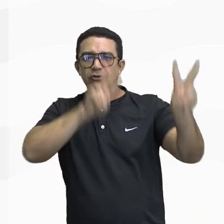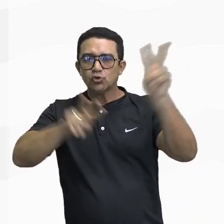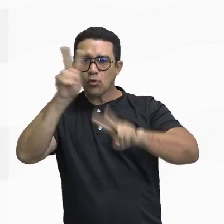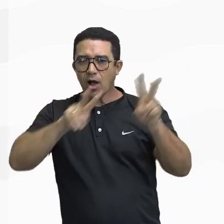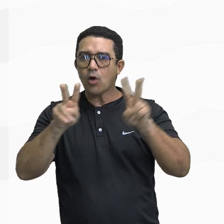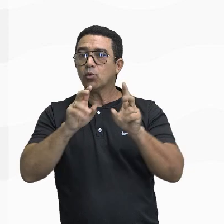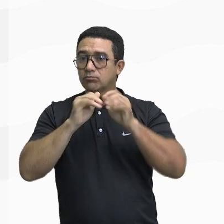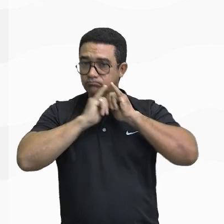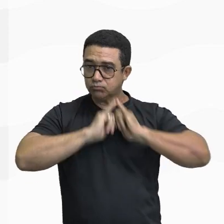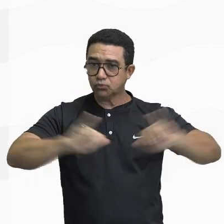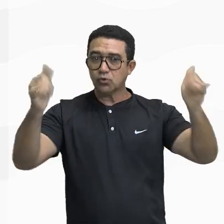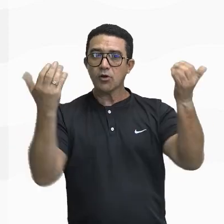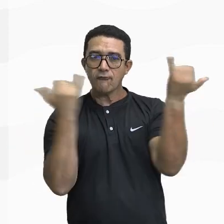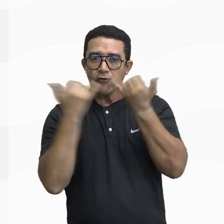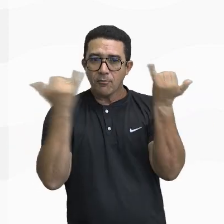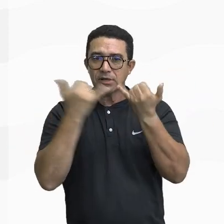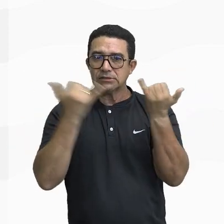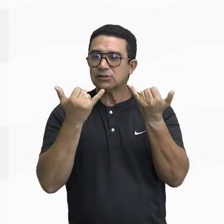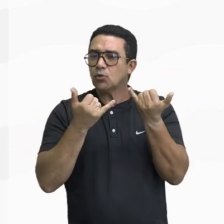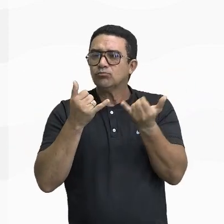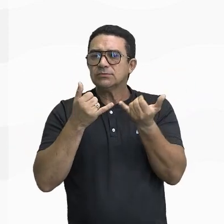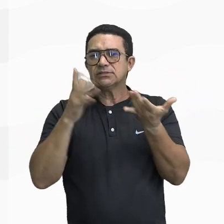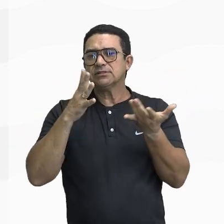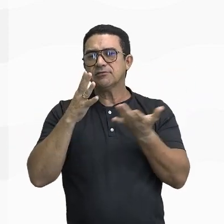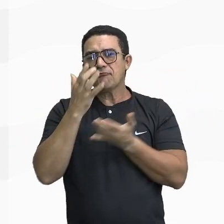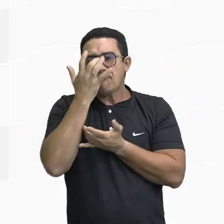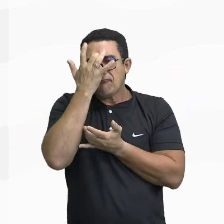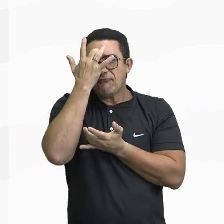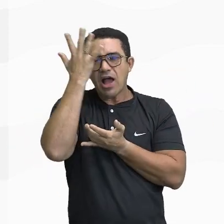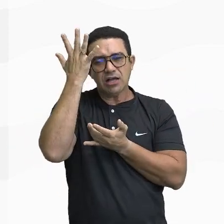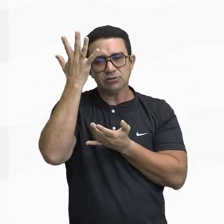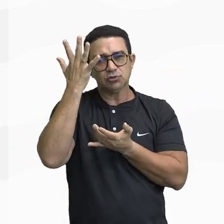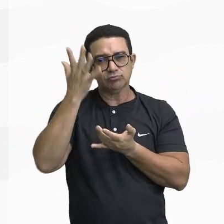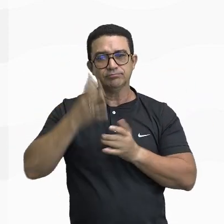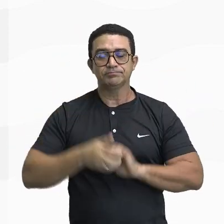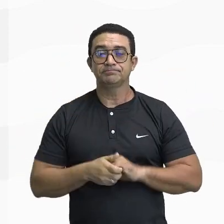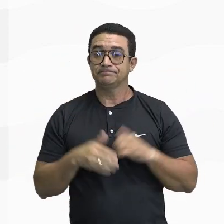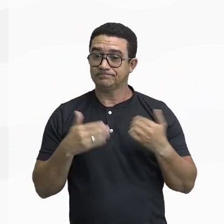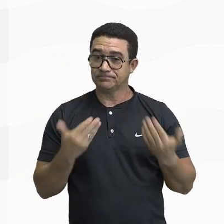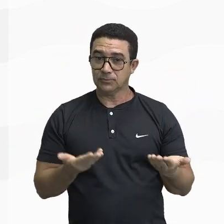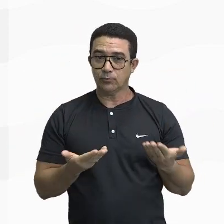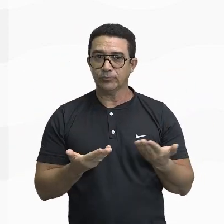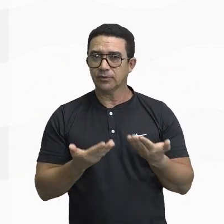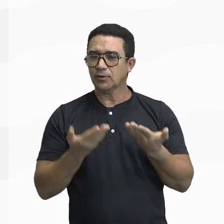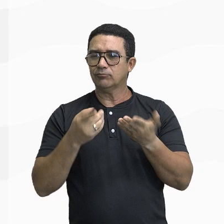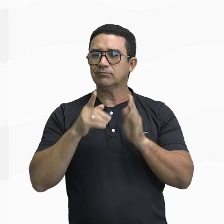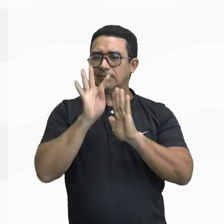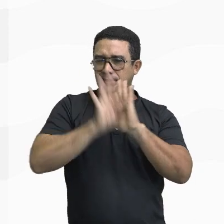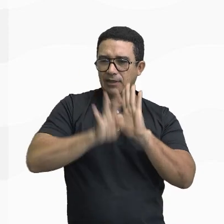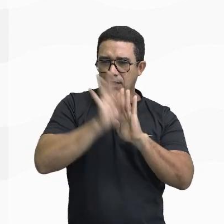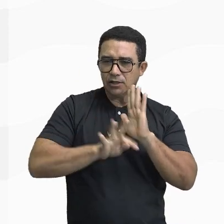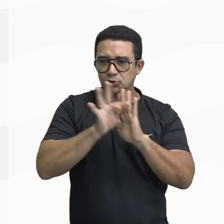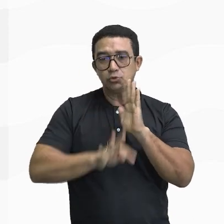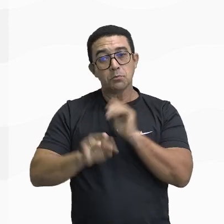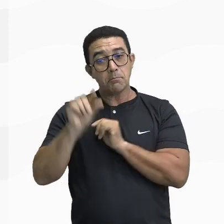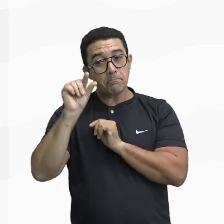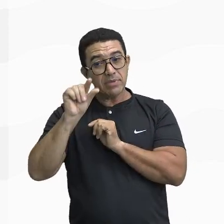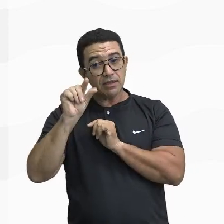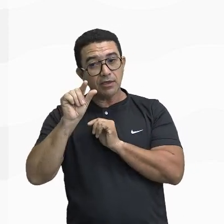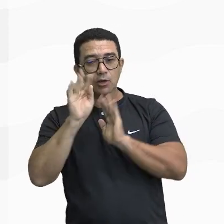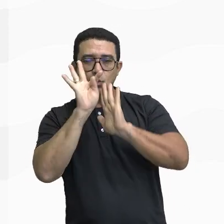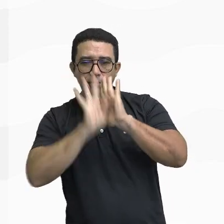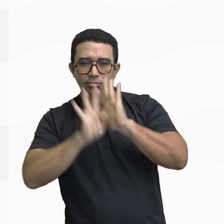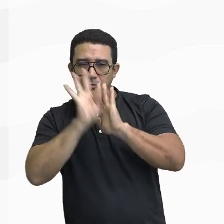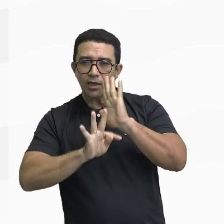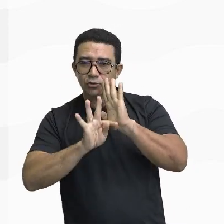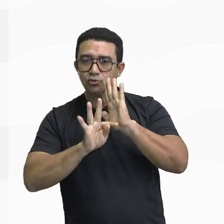forma simplificada, do jeito que a gente viu, né? Então, olha só, tínhamos elementos textuais, pequenos textos